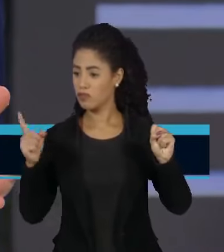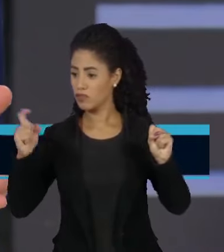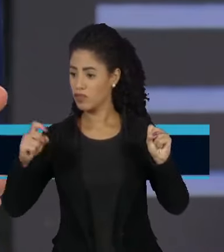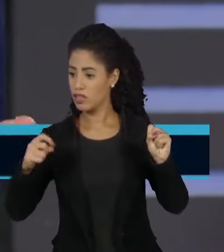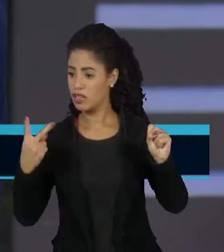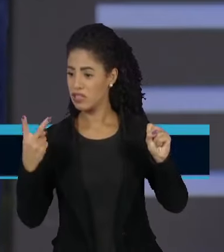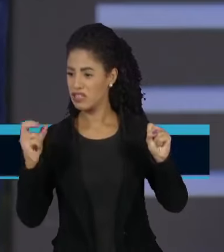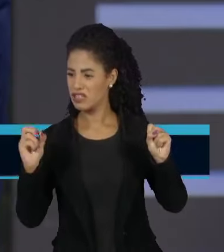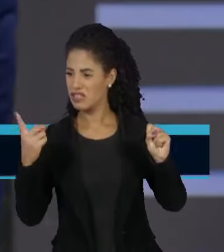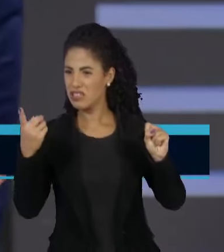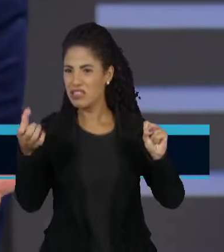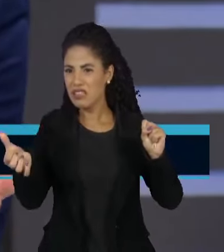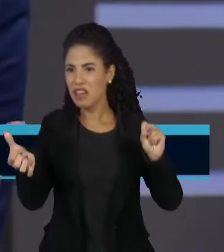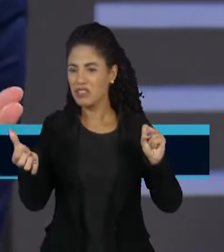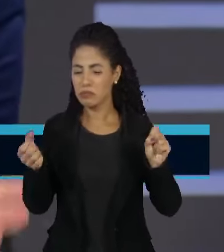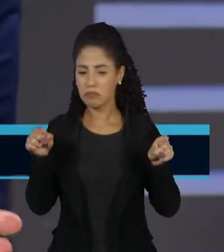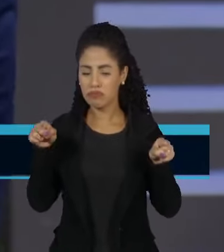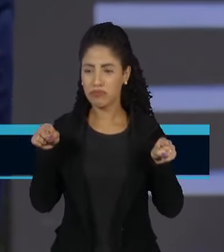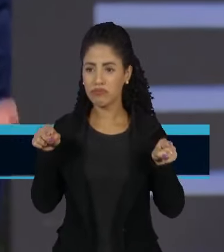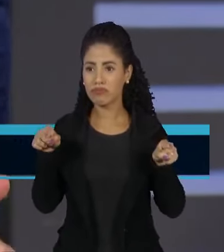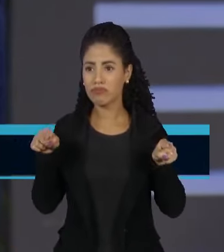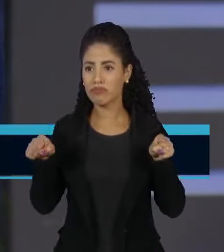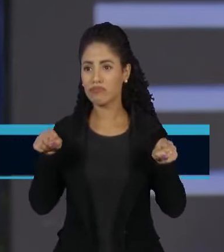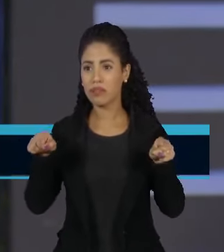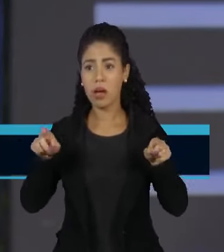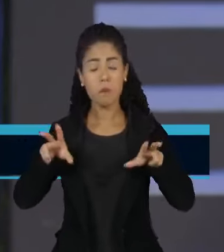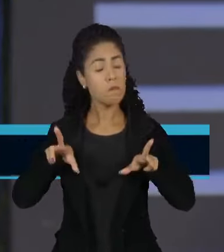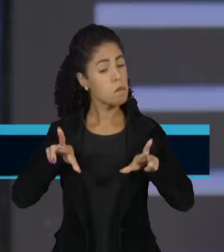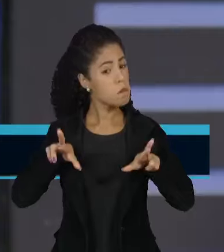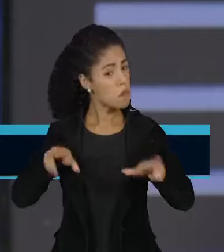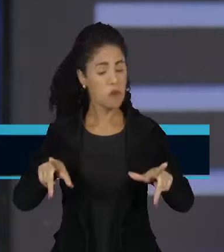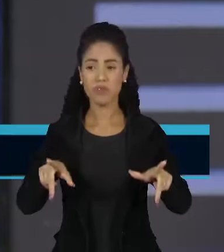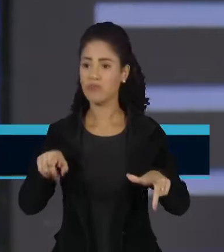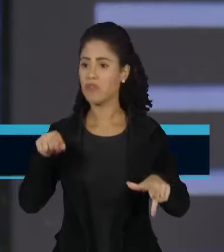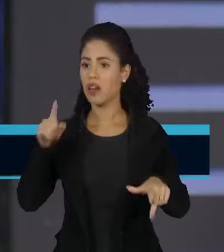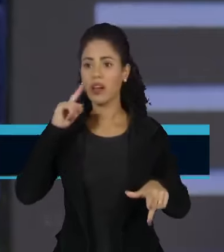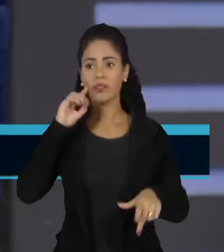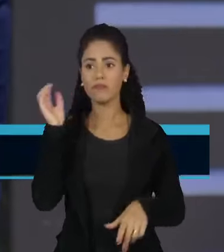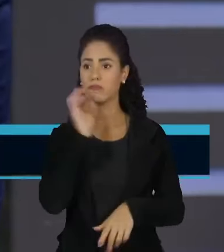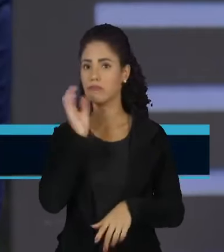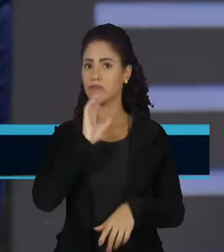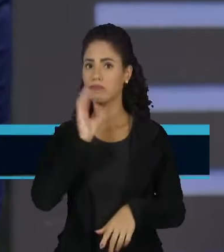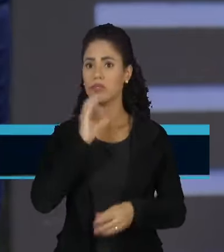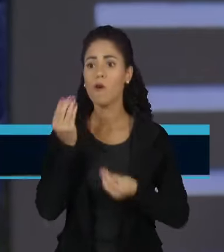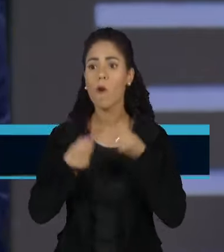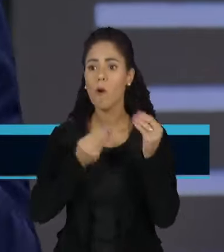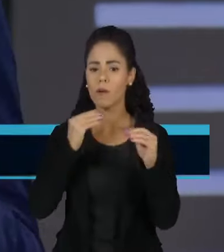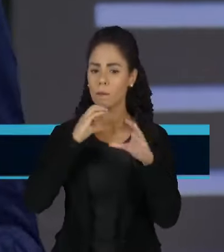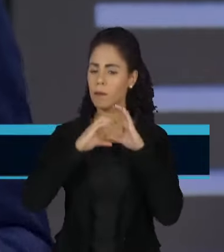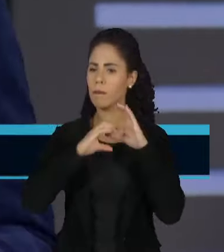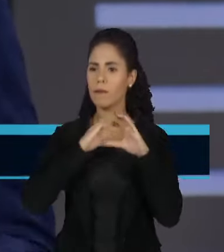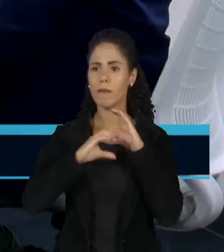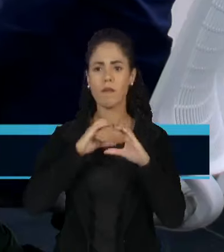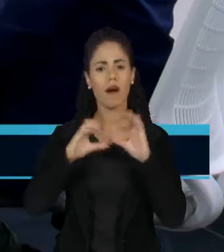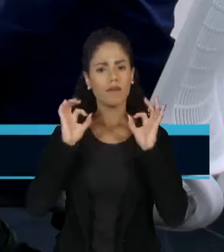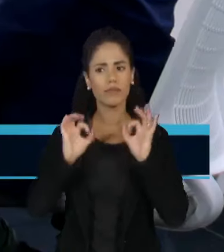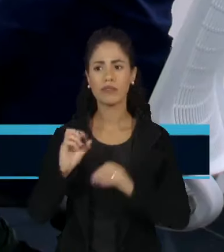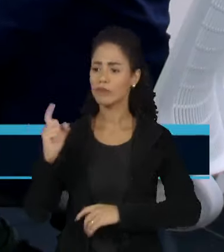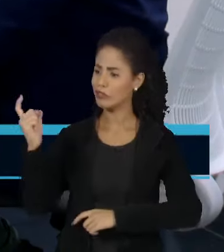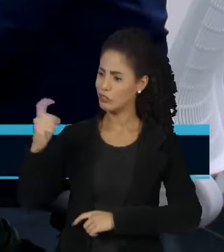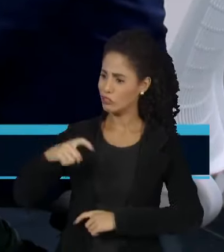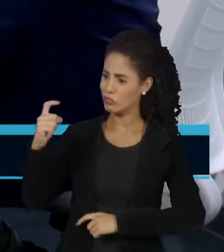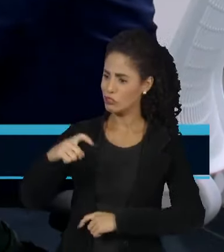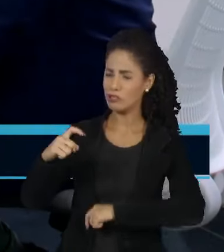20 anos. 20 anos na era da comunicação acelerada que nós vivemos, é assim... Realmente o TikTok